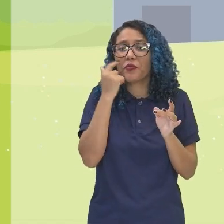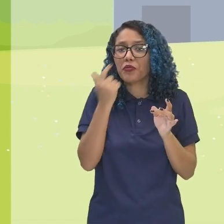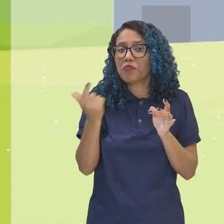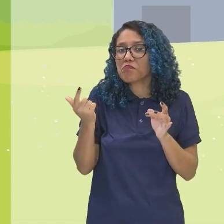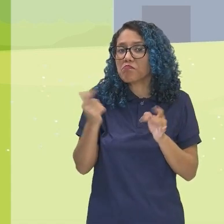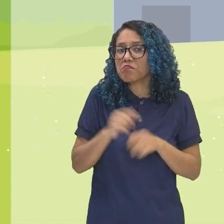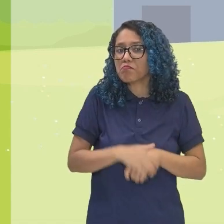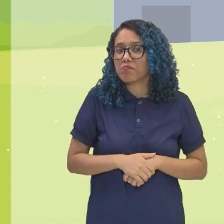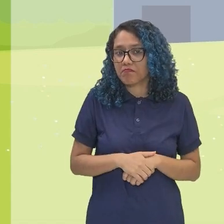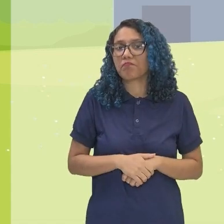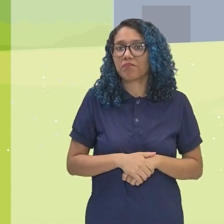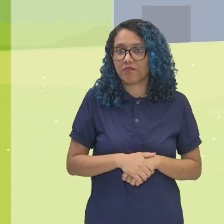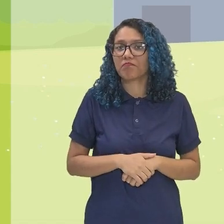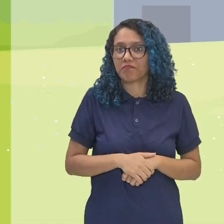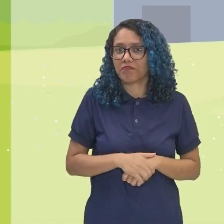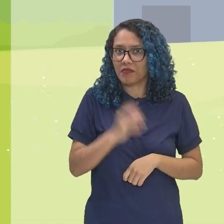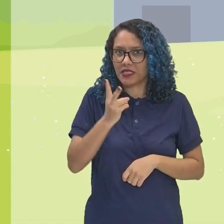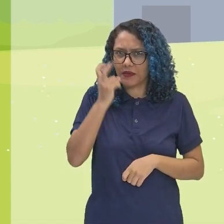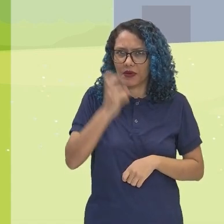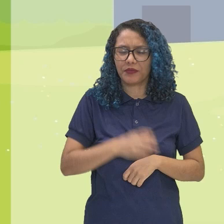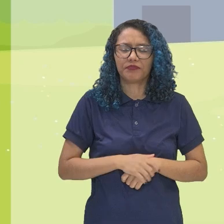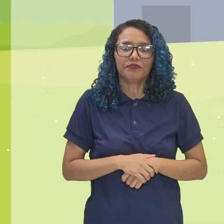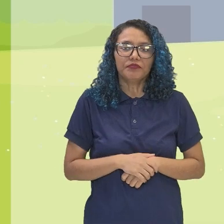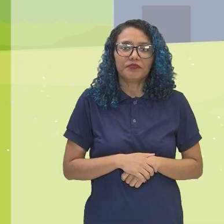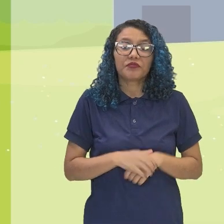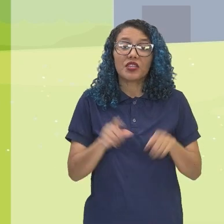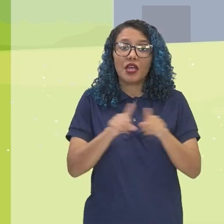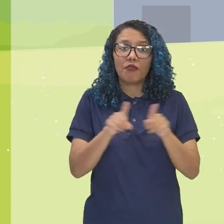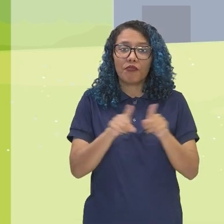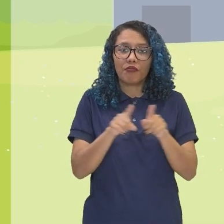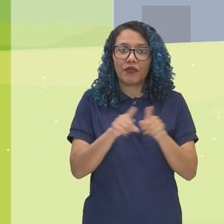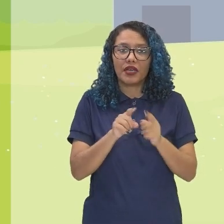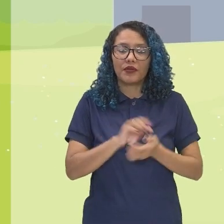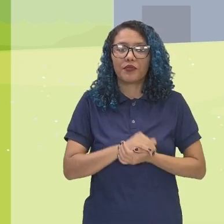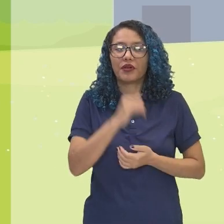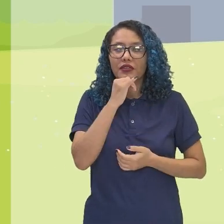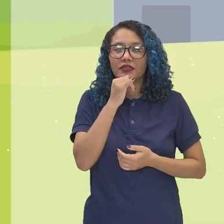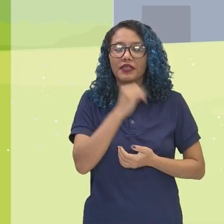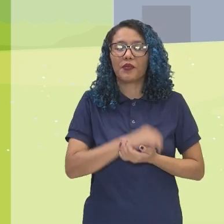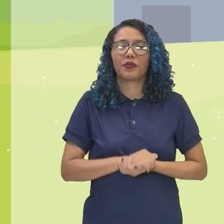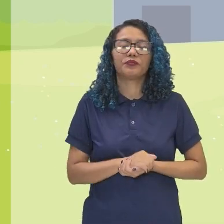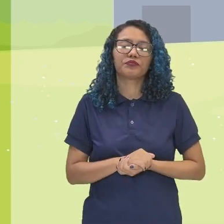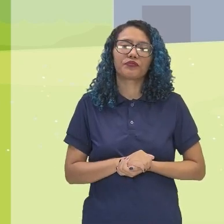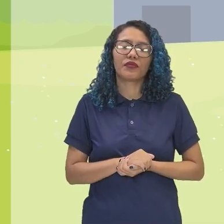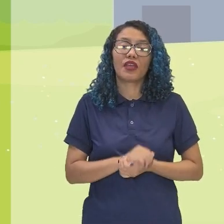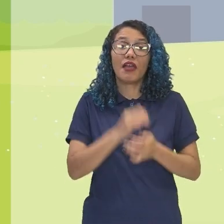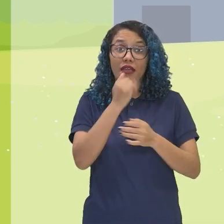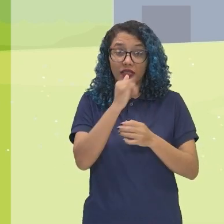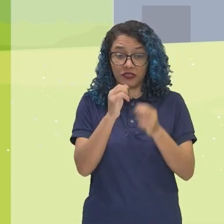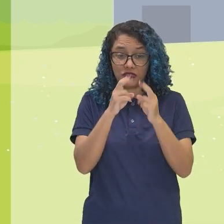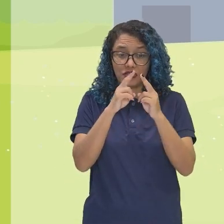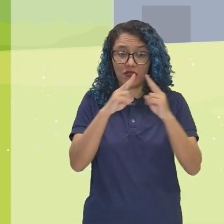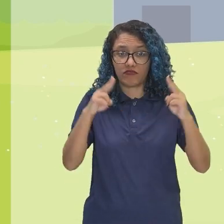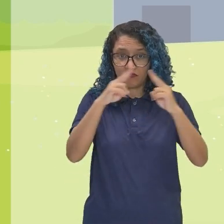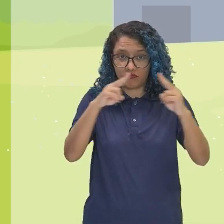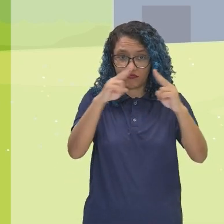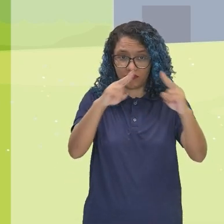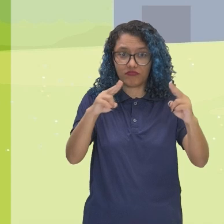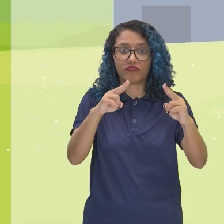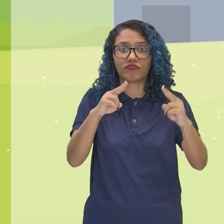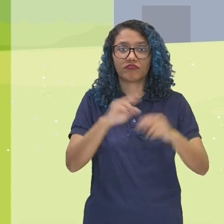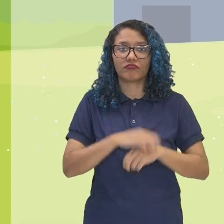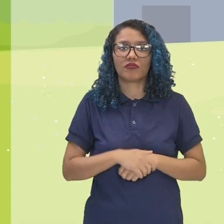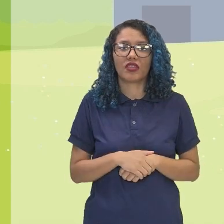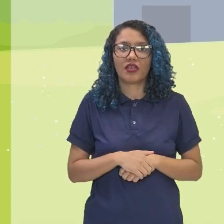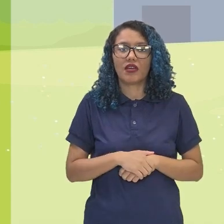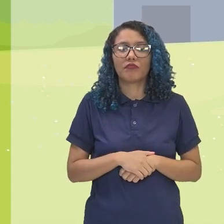nessa animação. E agora você percebe também, quando se fala de energia elétrica, nós temos aí a